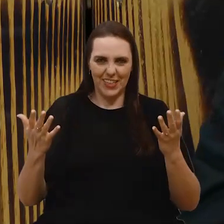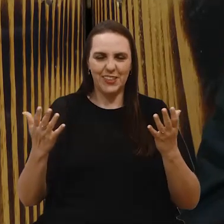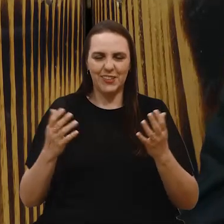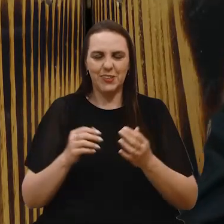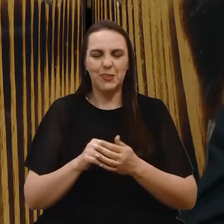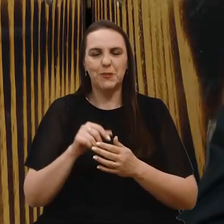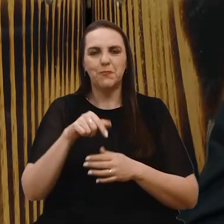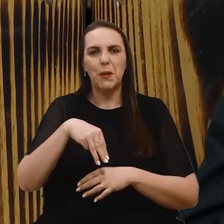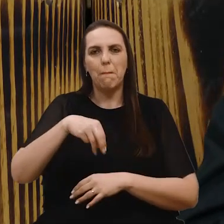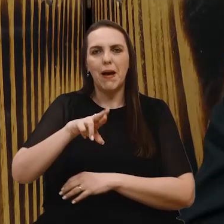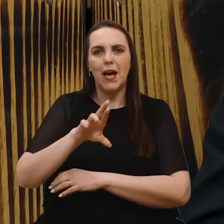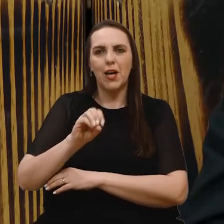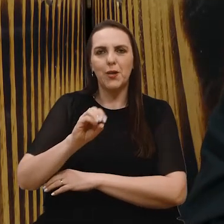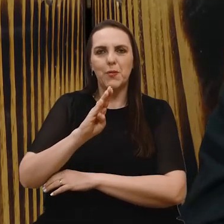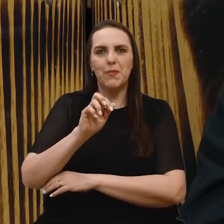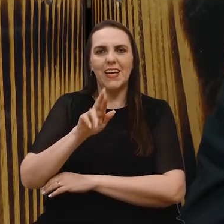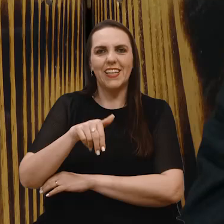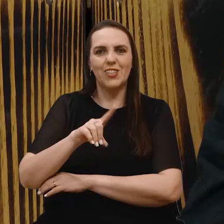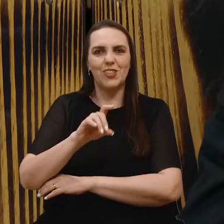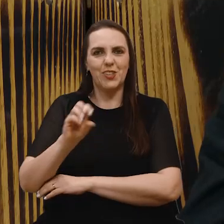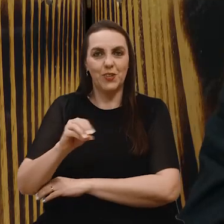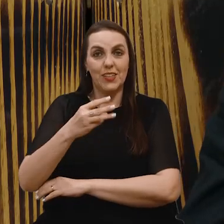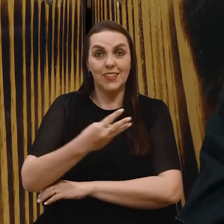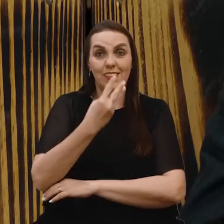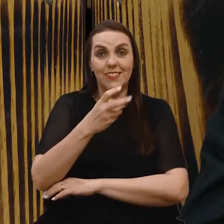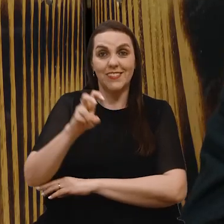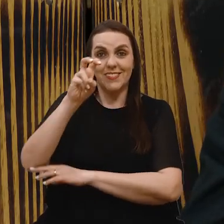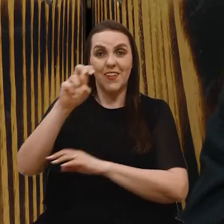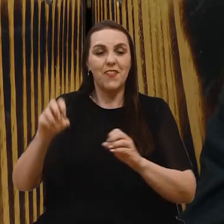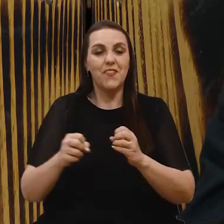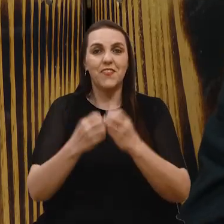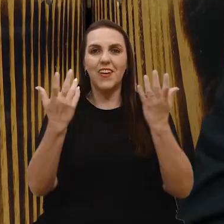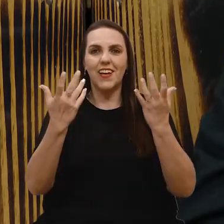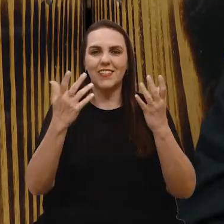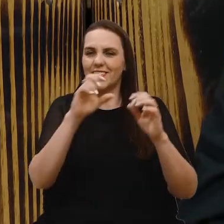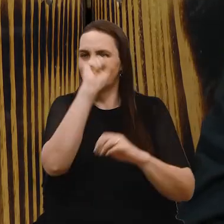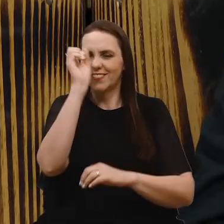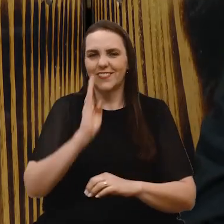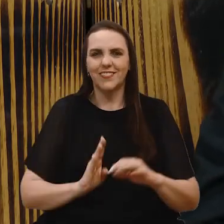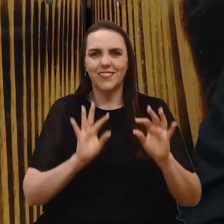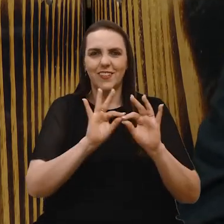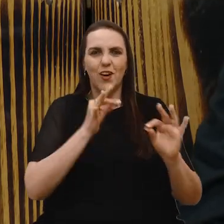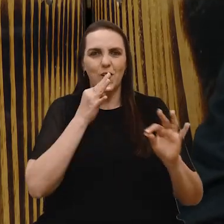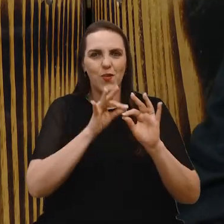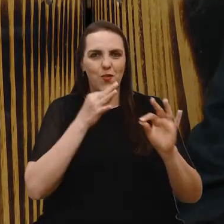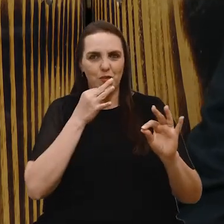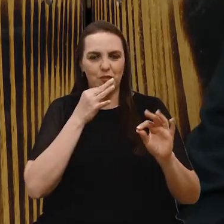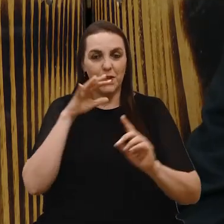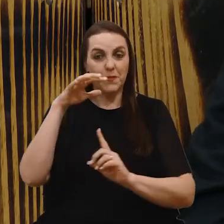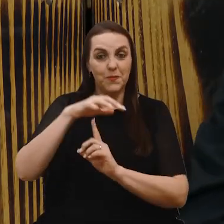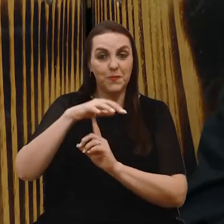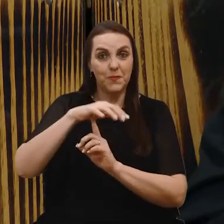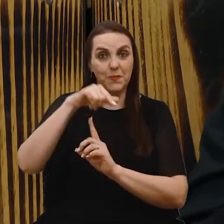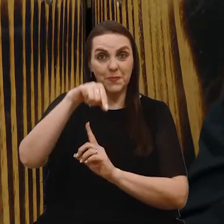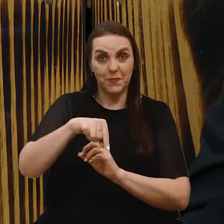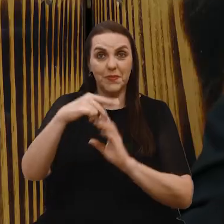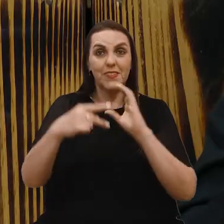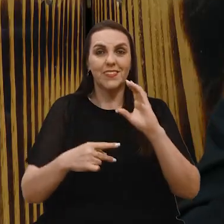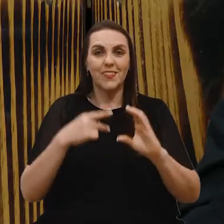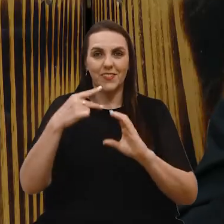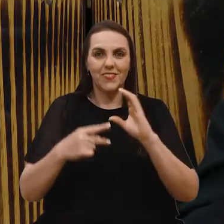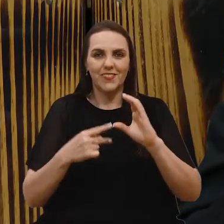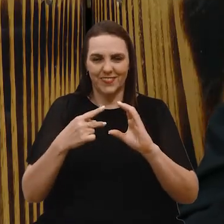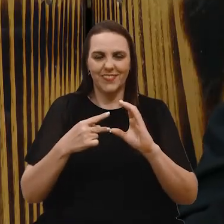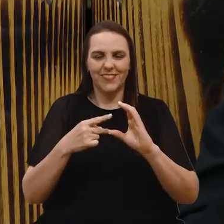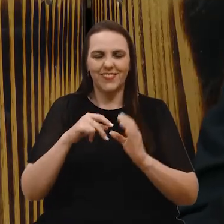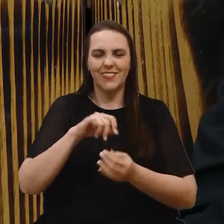dos pavilhões da 35ª edição da Festa Nacional da Uva, aqui o estande da Câmara, dentro